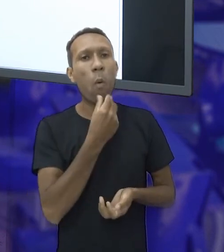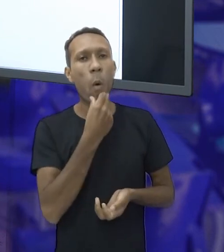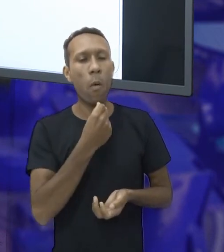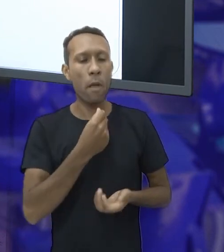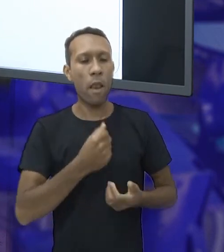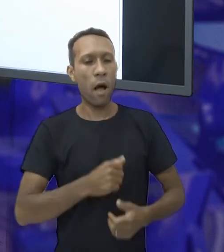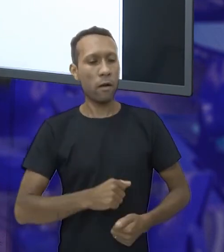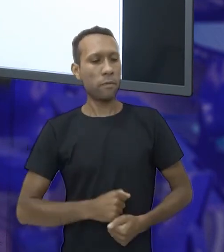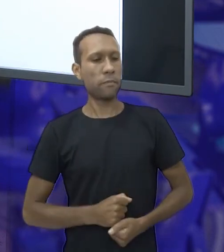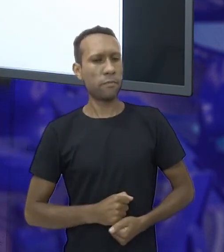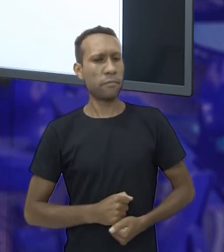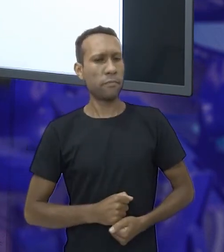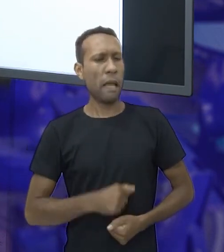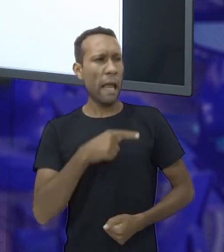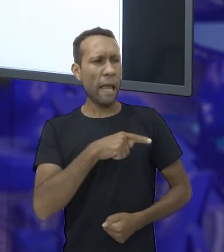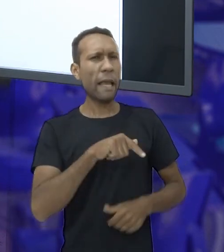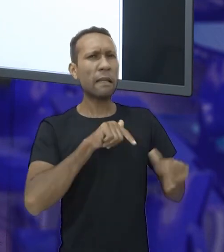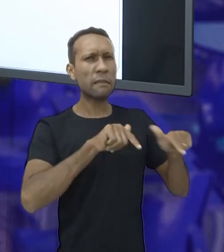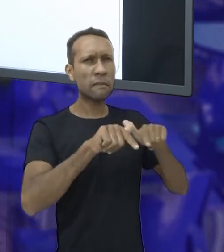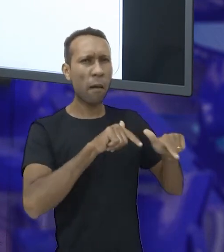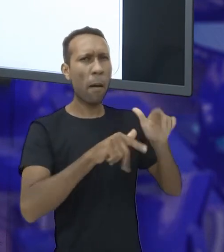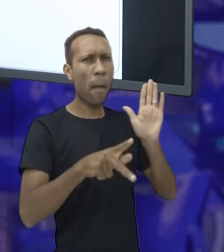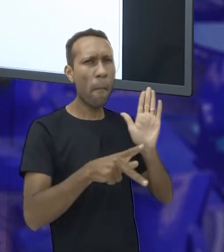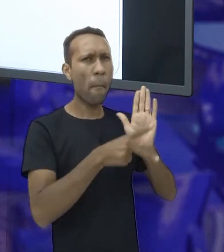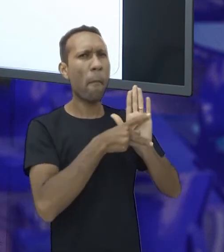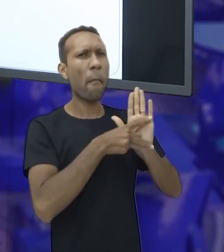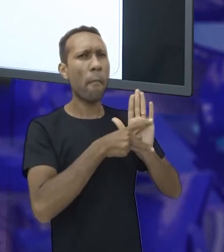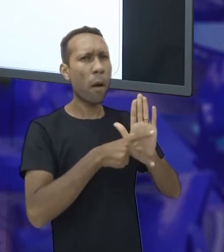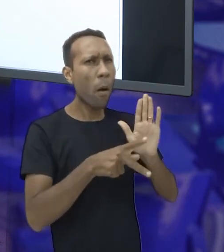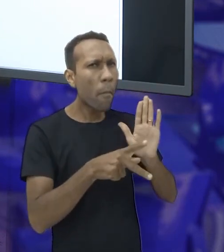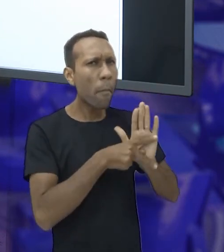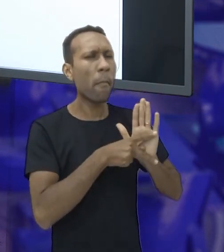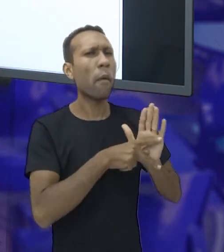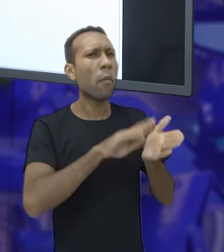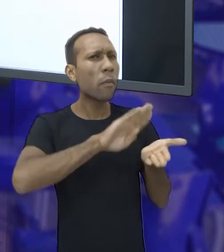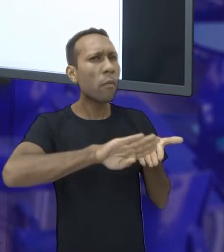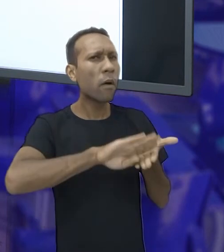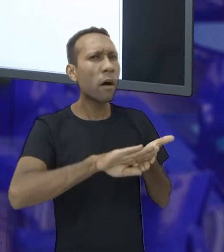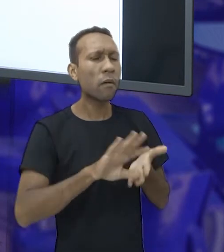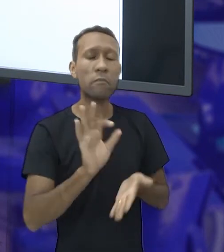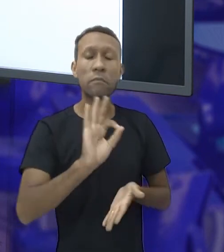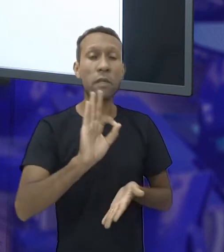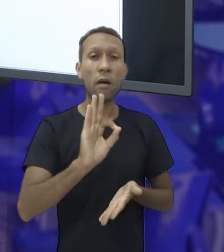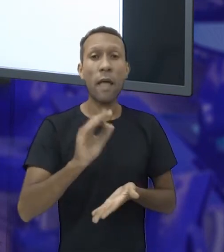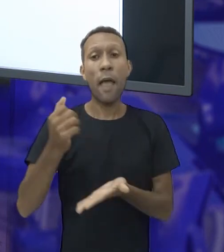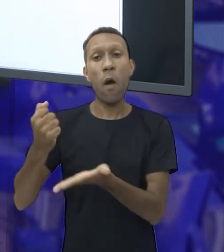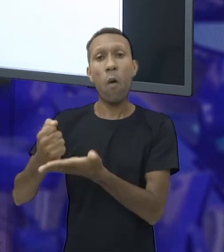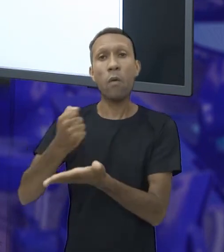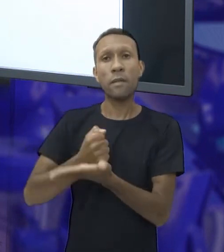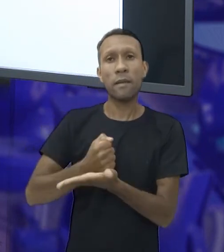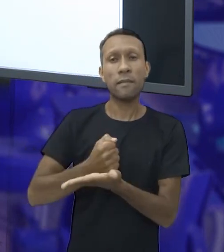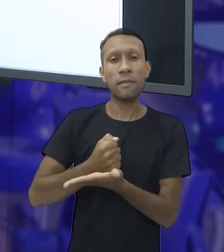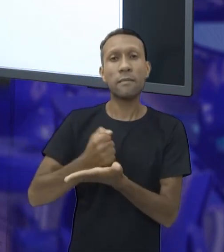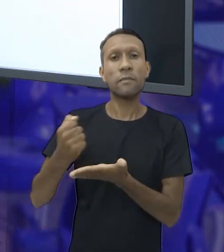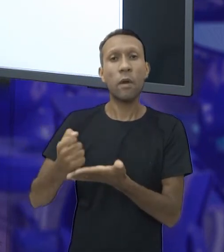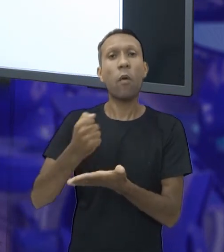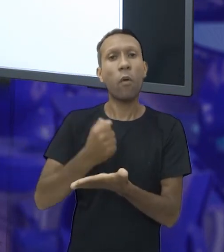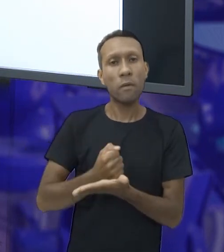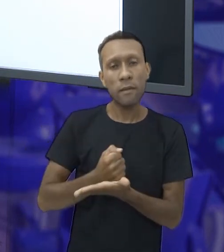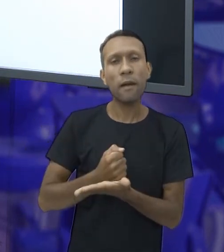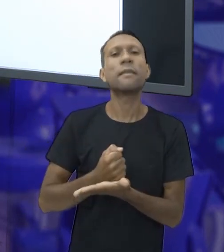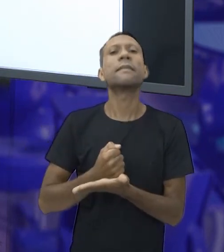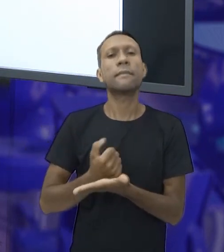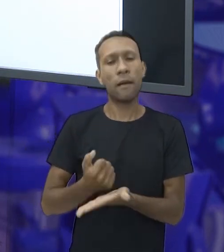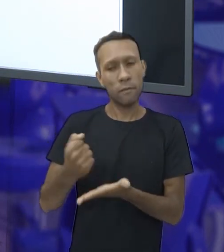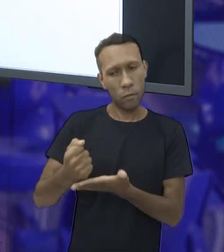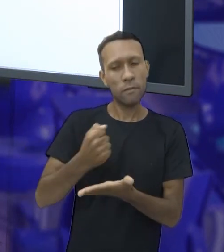que lá está é funcionário do Banco do Brasil? Ele é funcionário do governo federal? Não. Ele é de uma empresa que presta serviço de